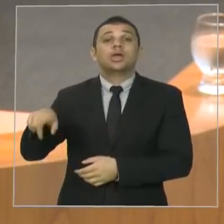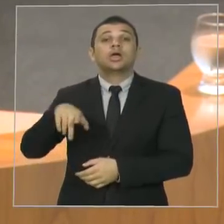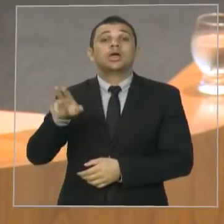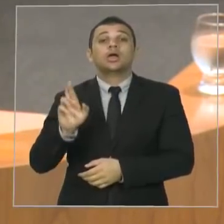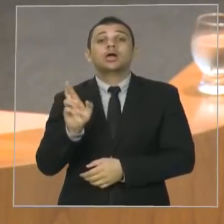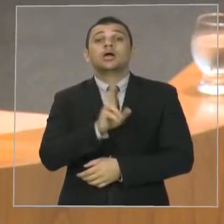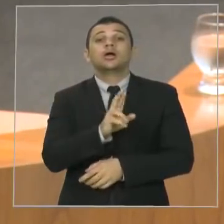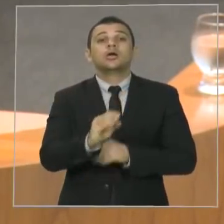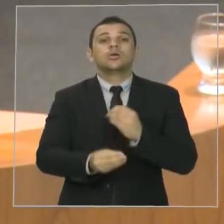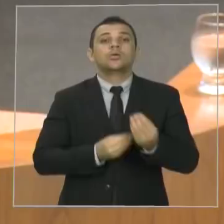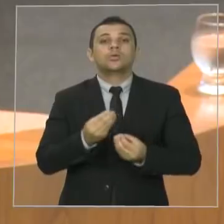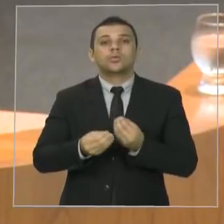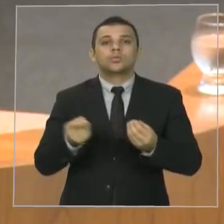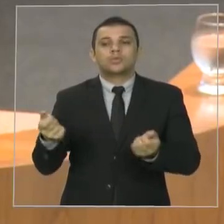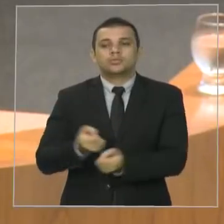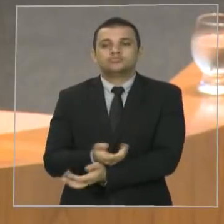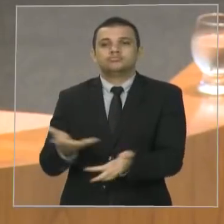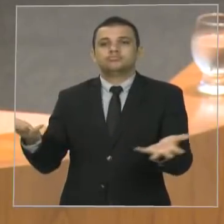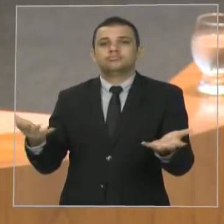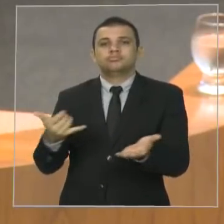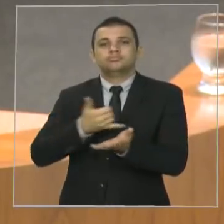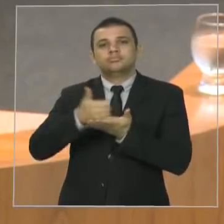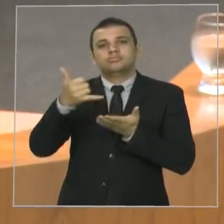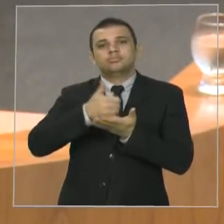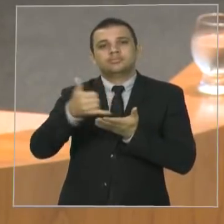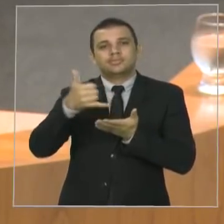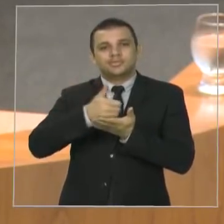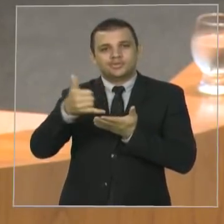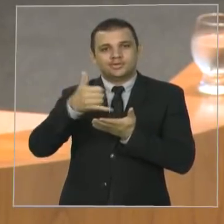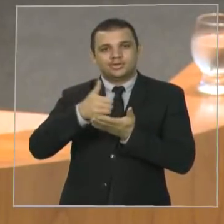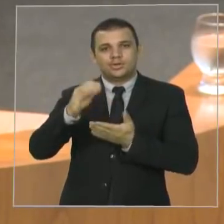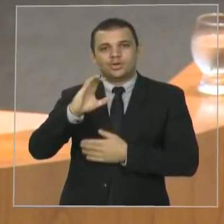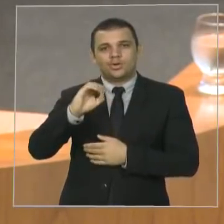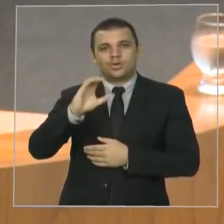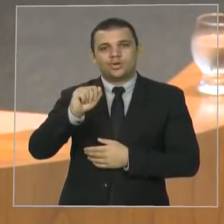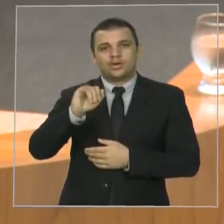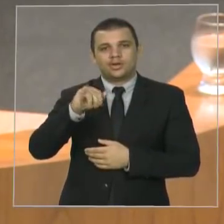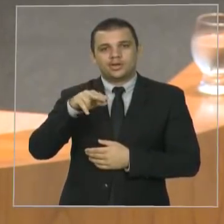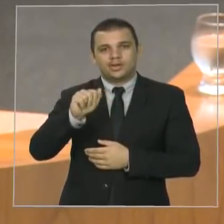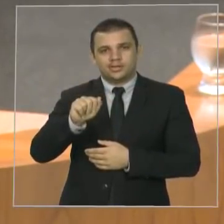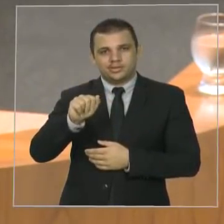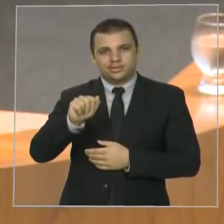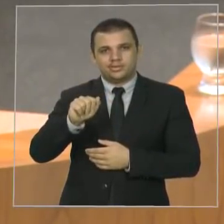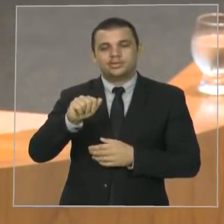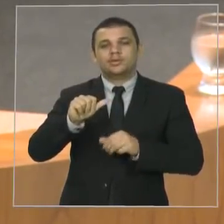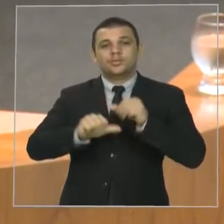com o título de Brizola do Mundo, o governador Leonel Brizola